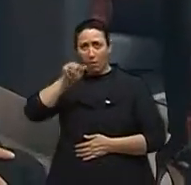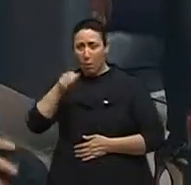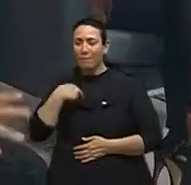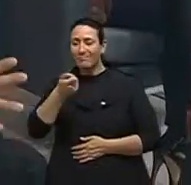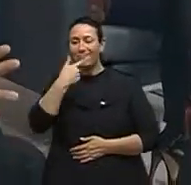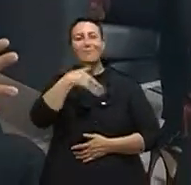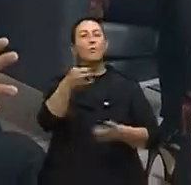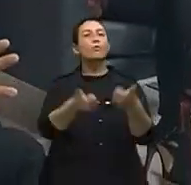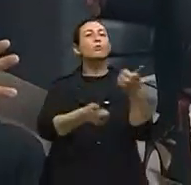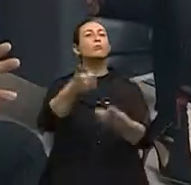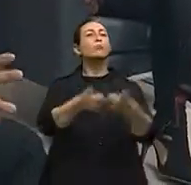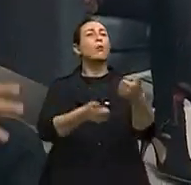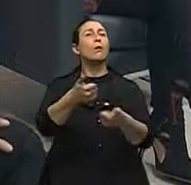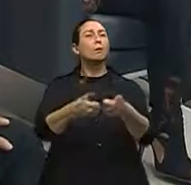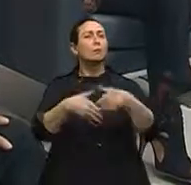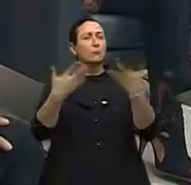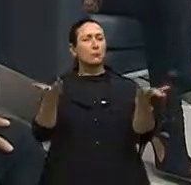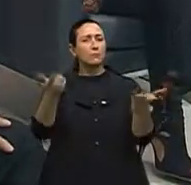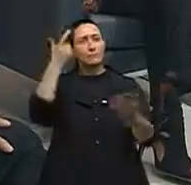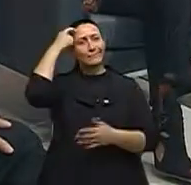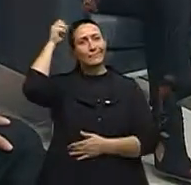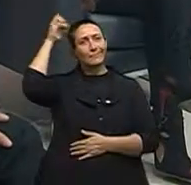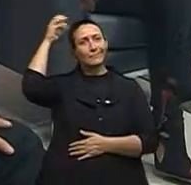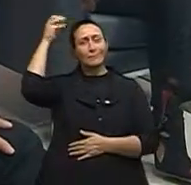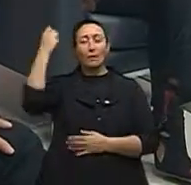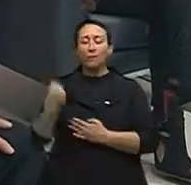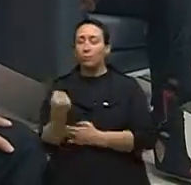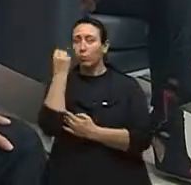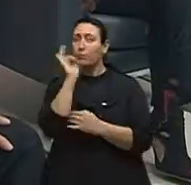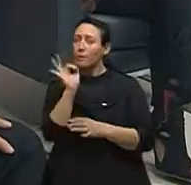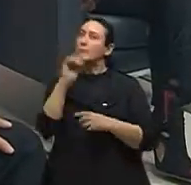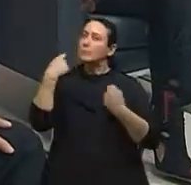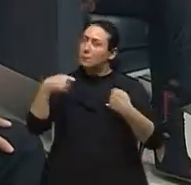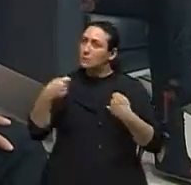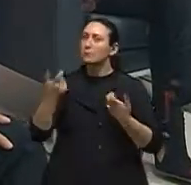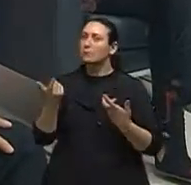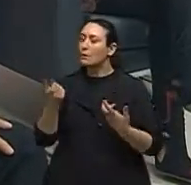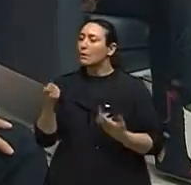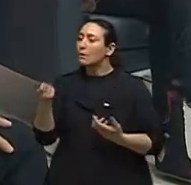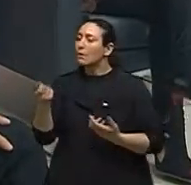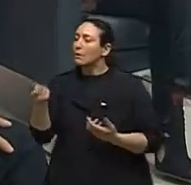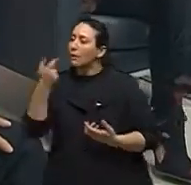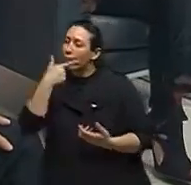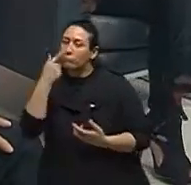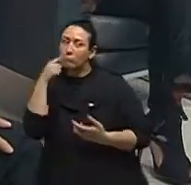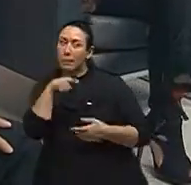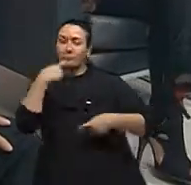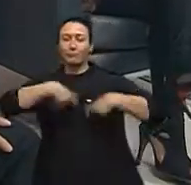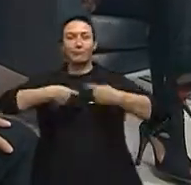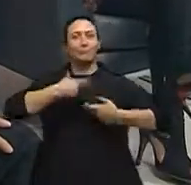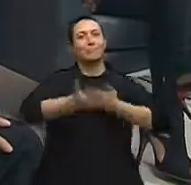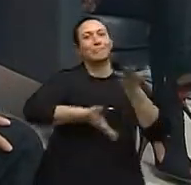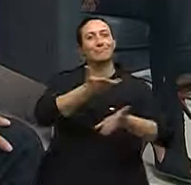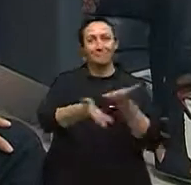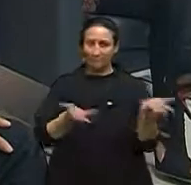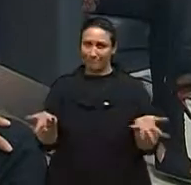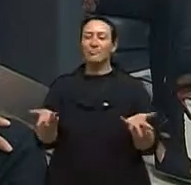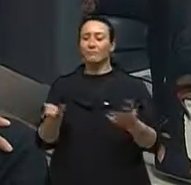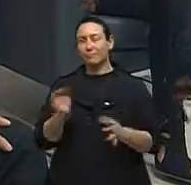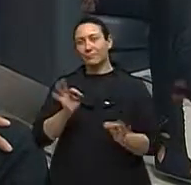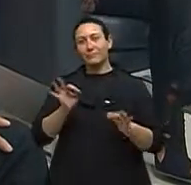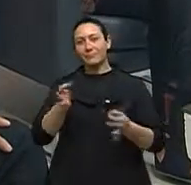acontece no máximo vai te dar dor de cabeça pior ainda né além de não não não cumprir a função ainda dar dor de